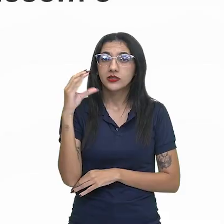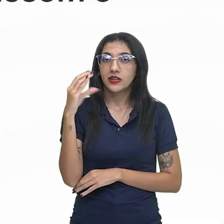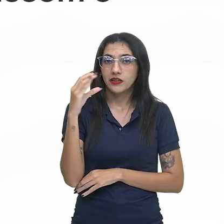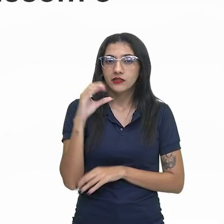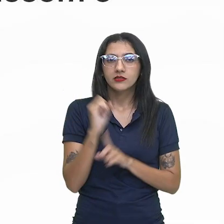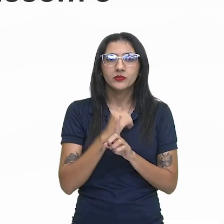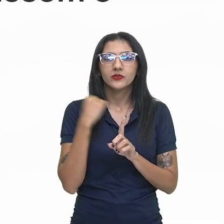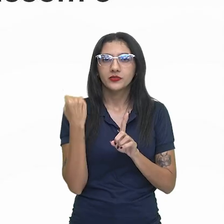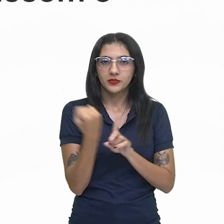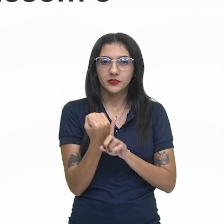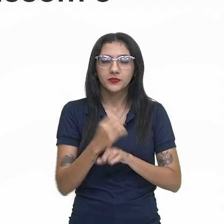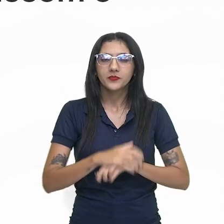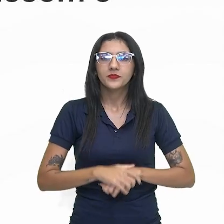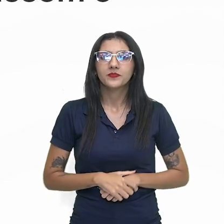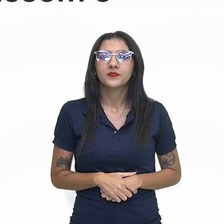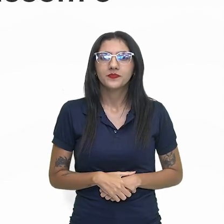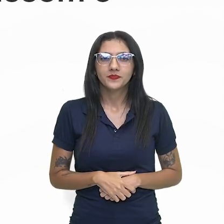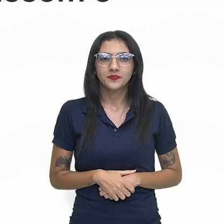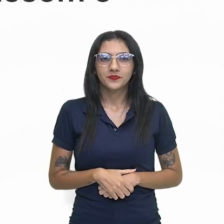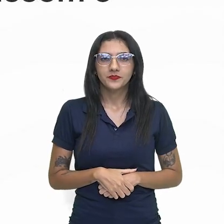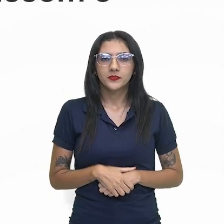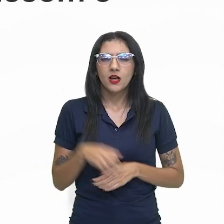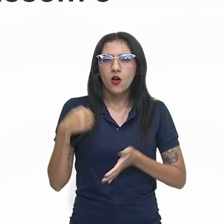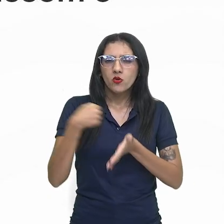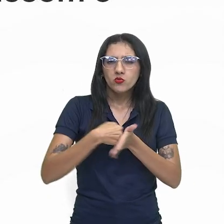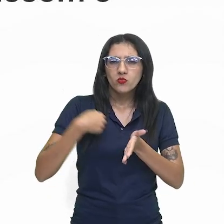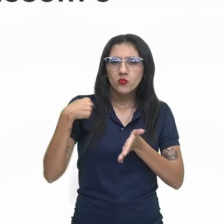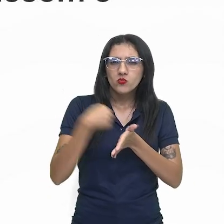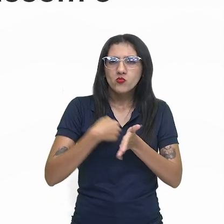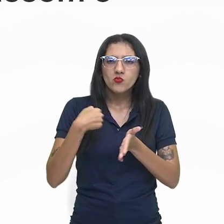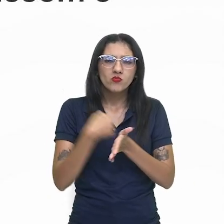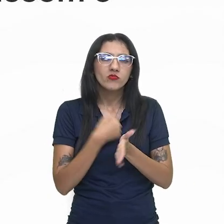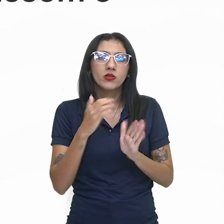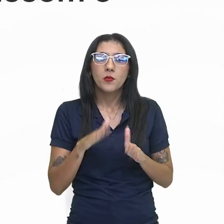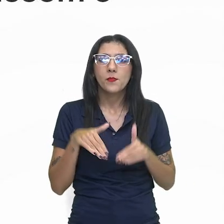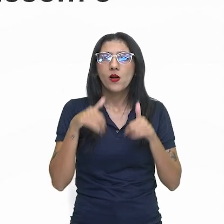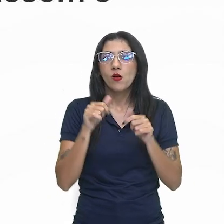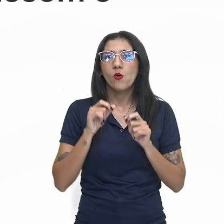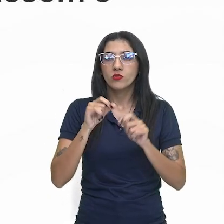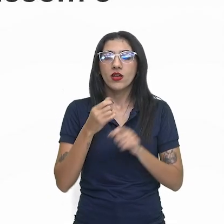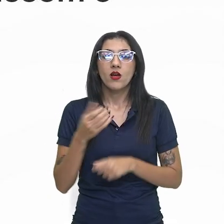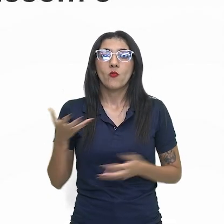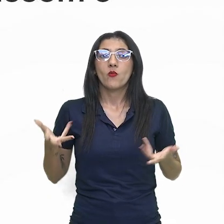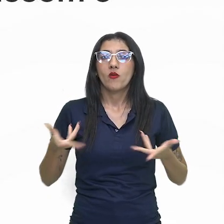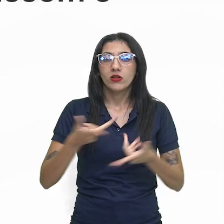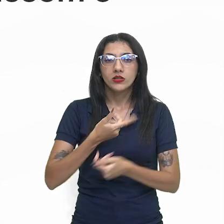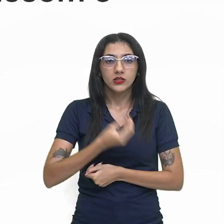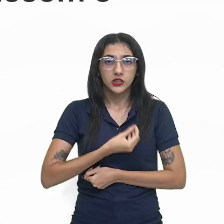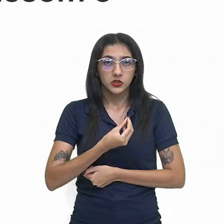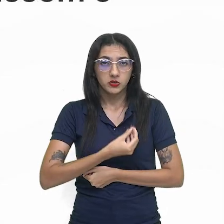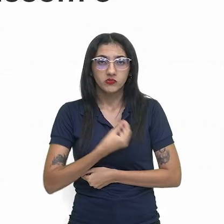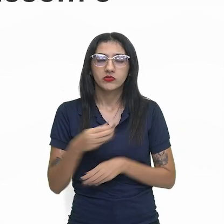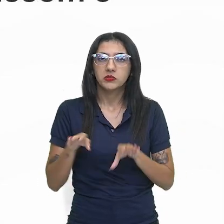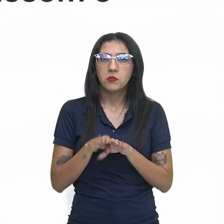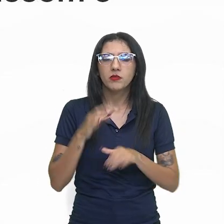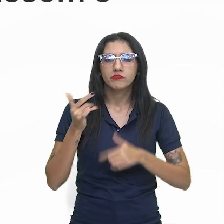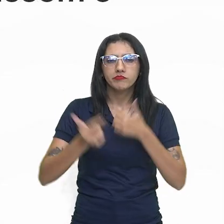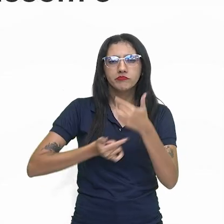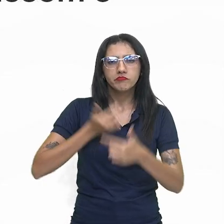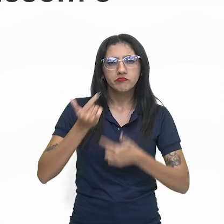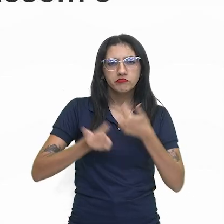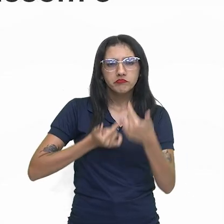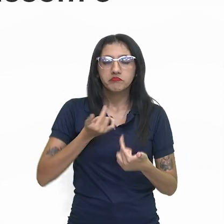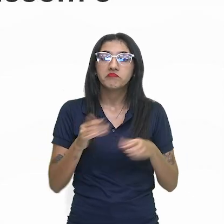sociedade. As lutas por melhorias nas condições de vida e de trabalho, né, e por